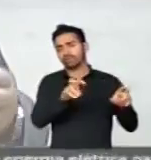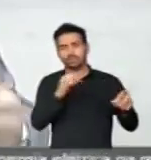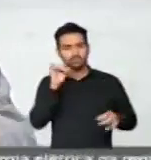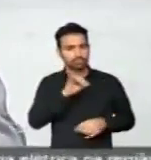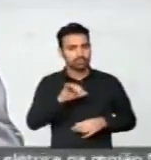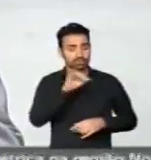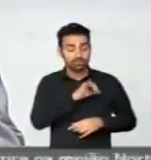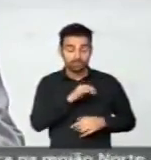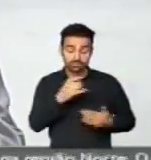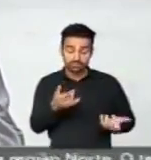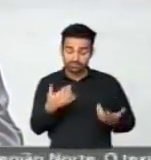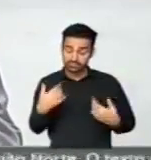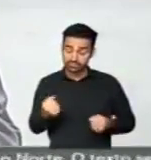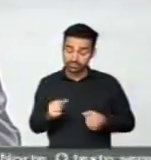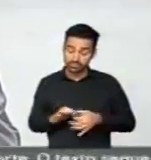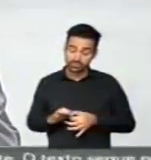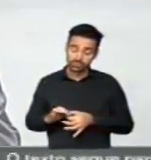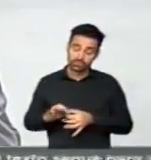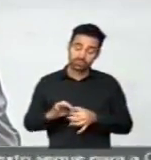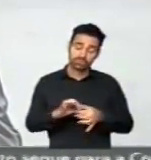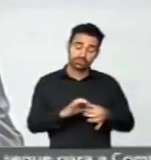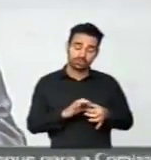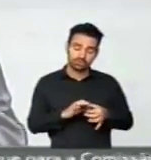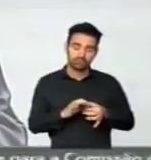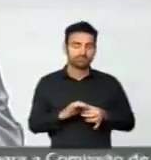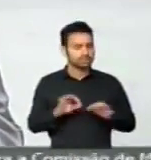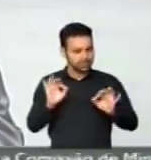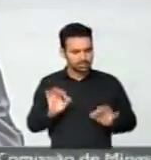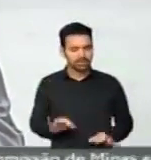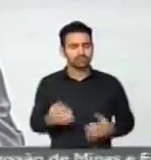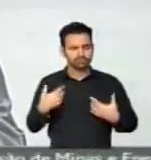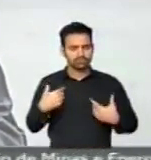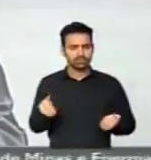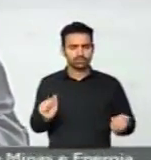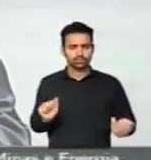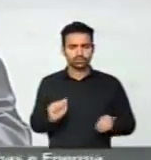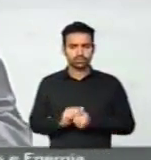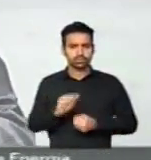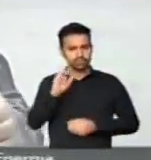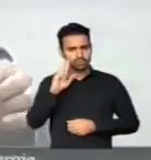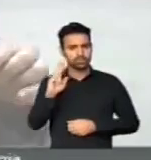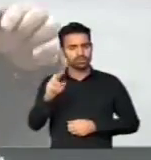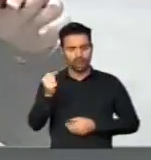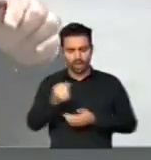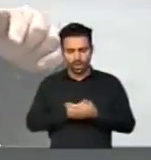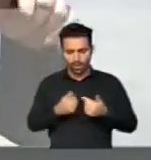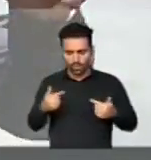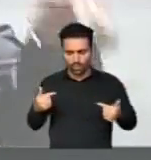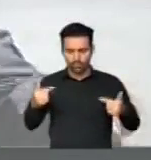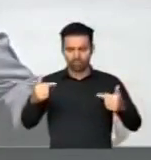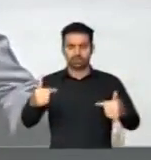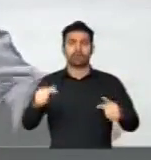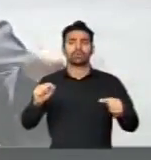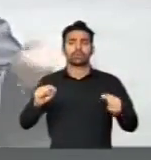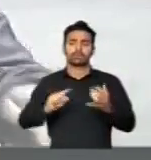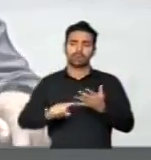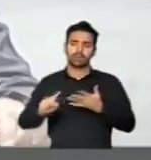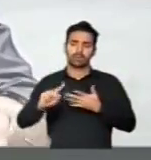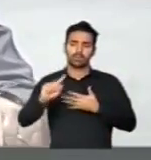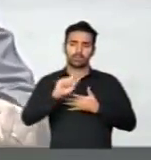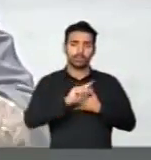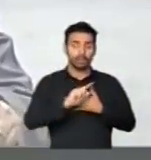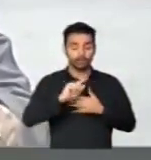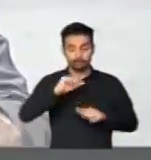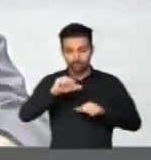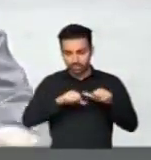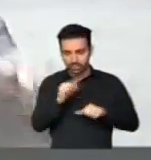a unir esforços. Esteja certo que estaremos ao lado de Vossa Excelência, na luta para que essas mudanças ocorram no